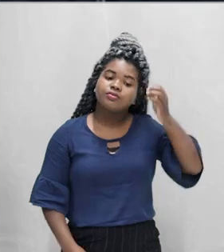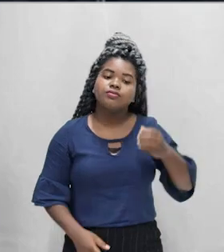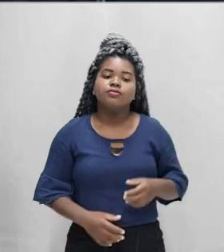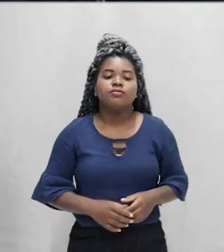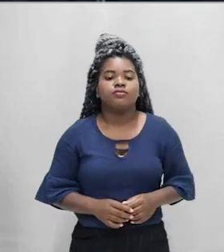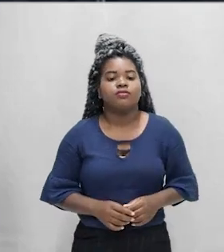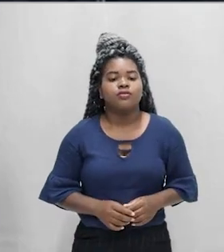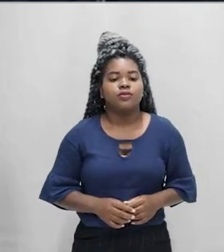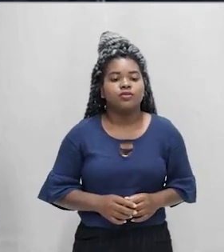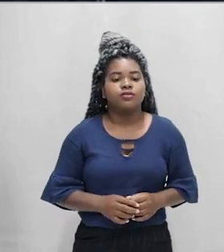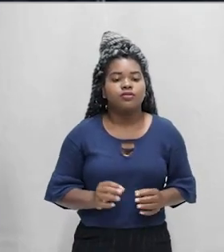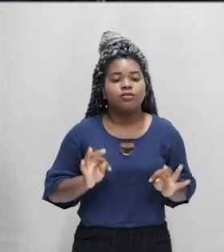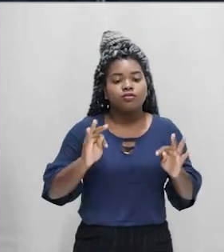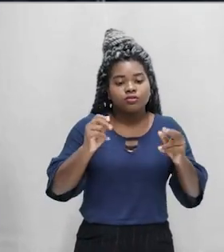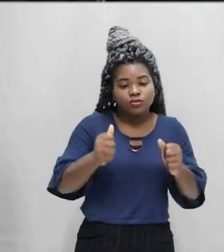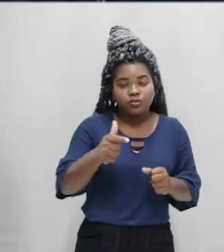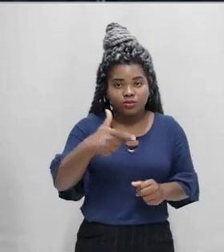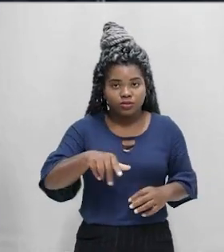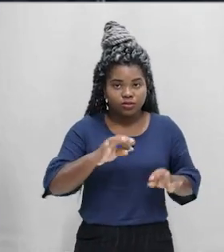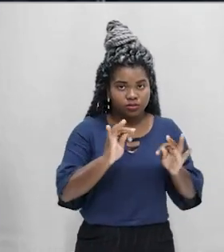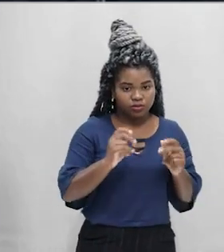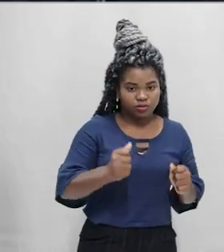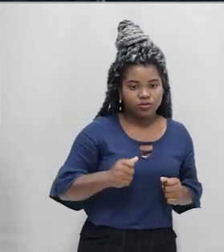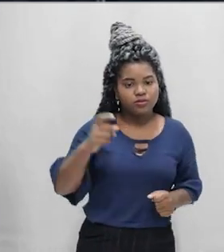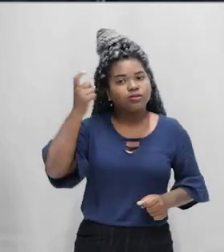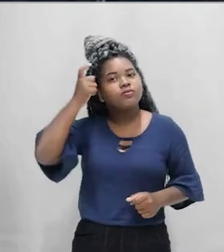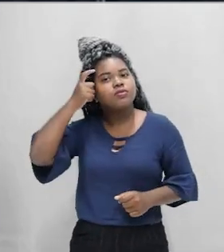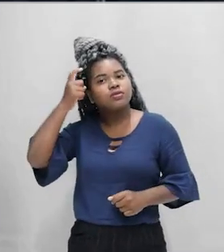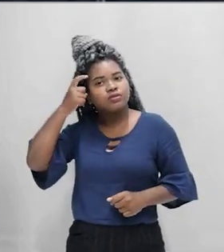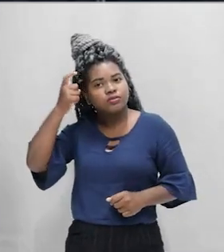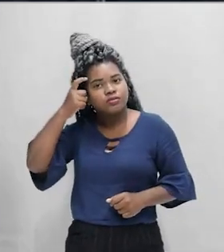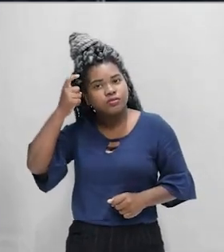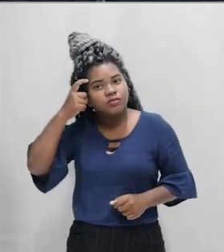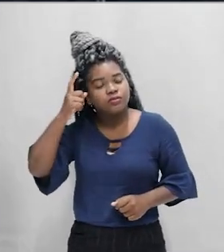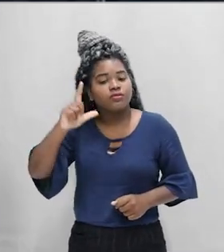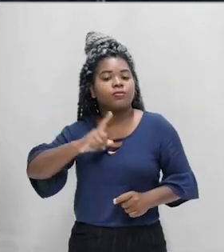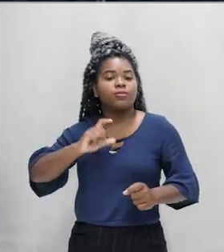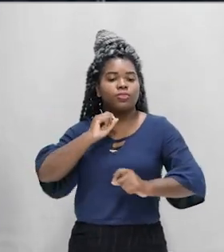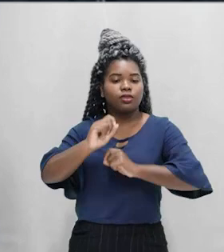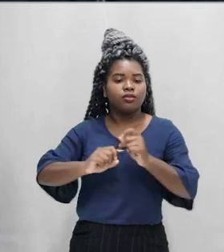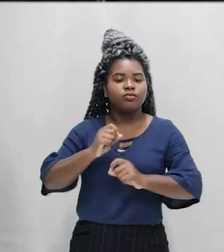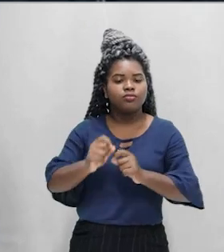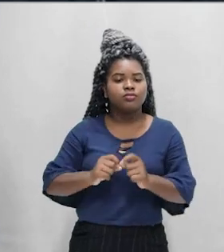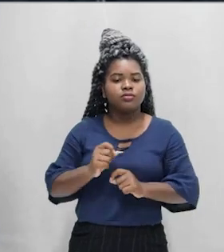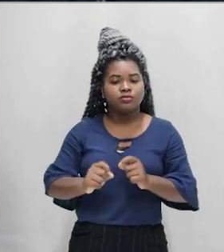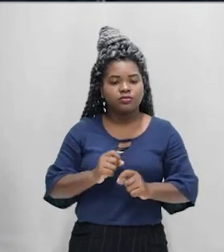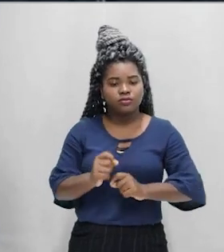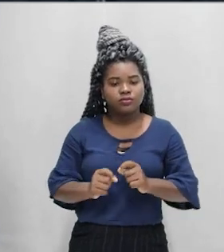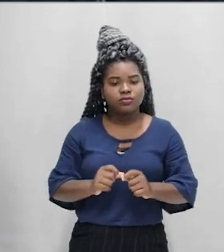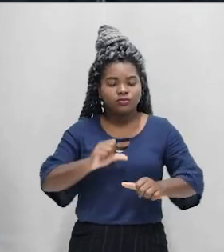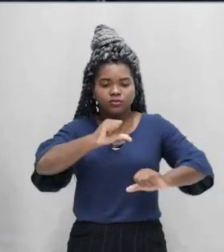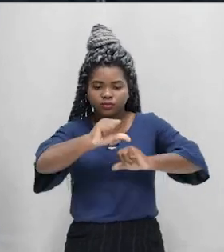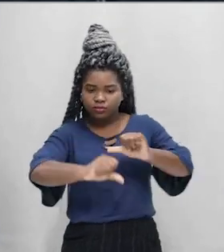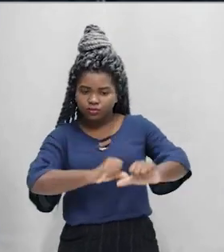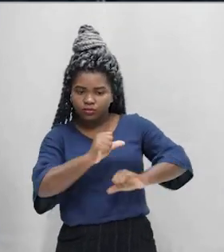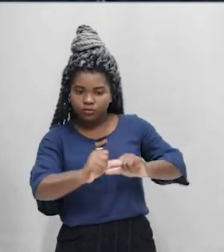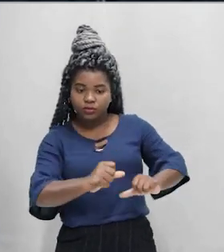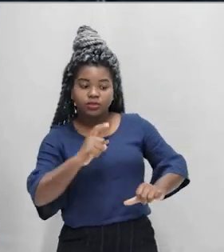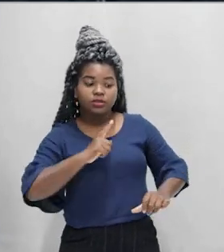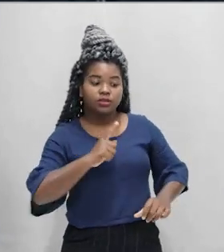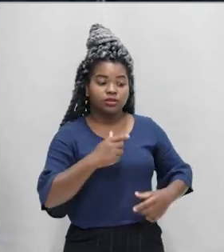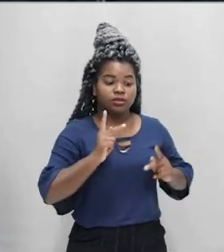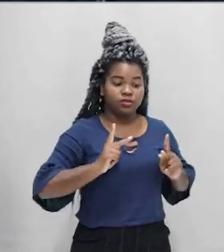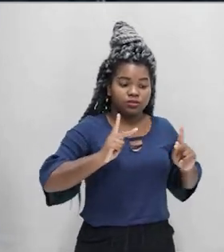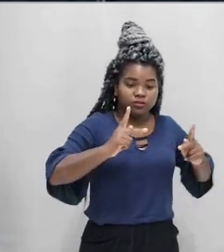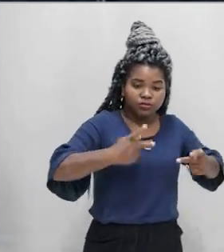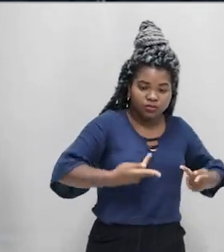a sociedade e trazem inquietações, transformações e leva esse homem dessa